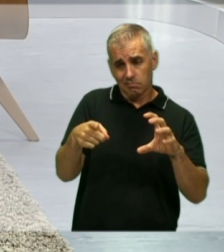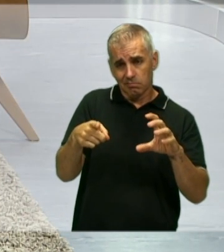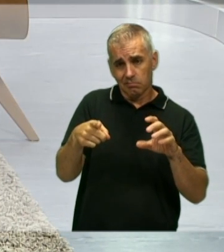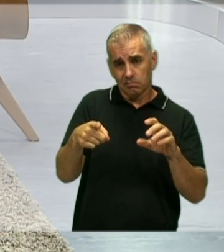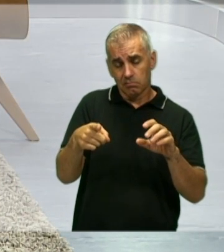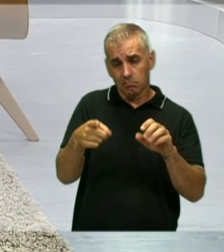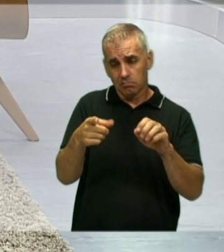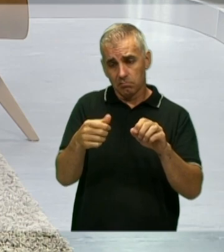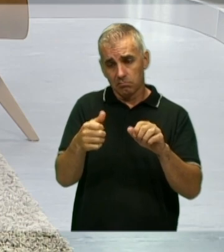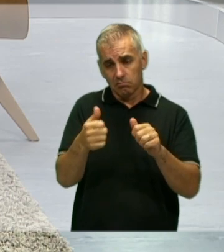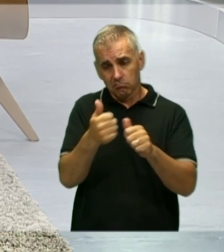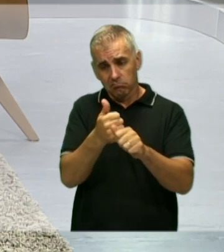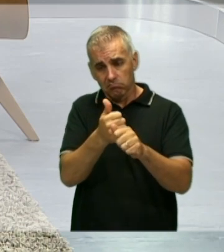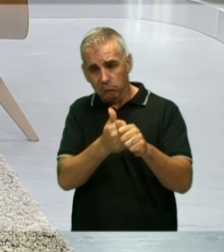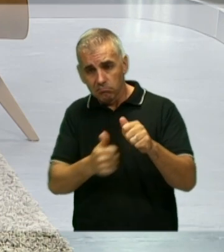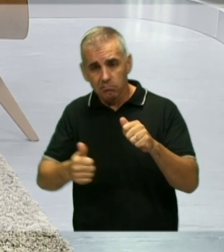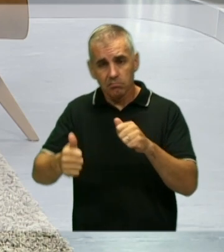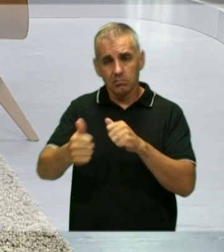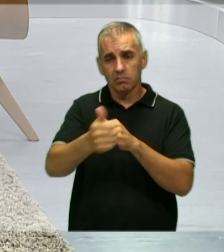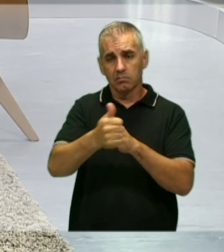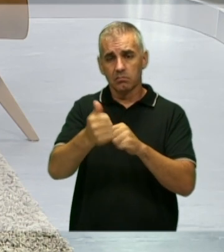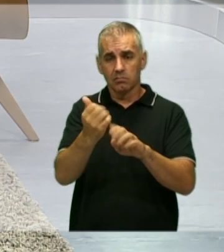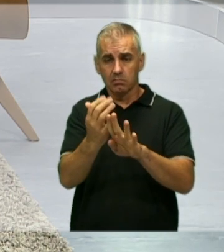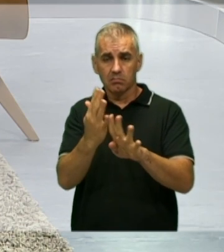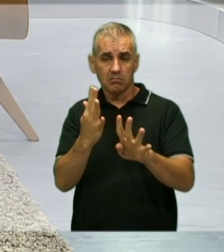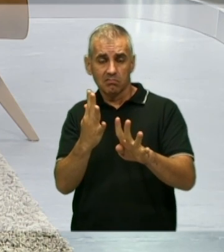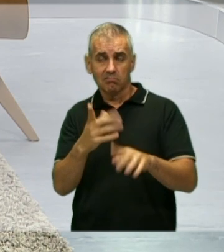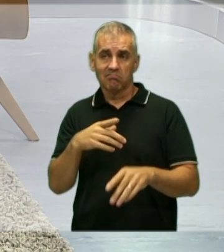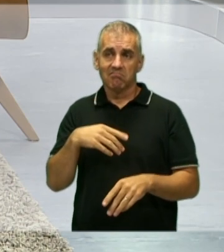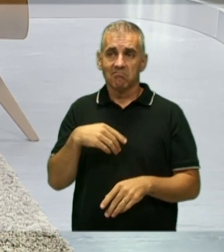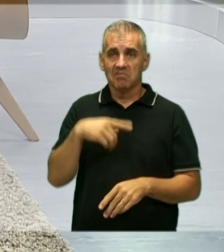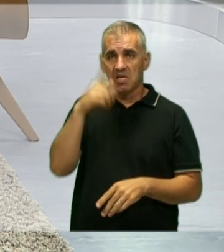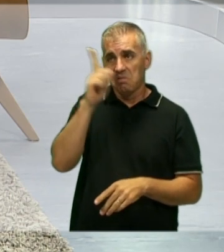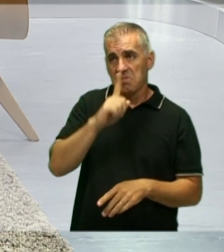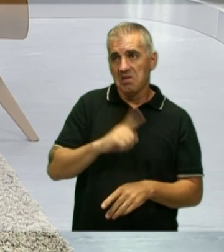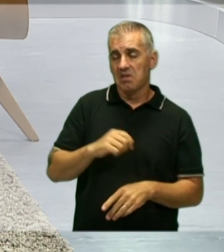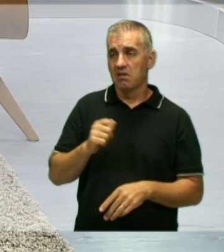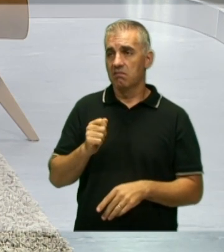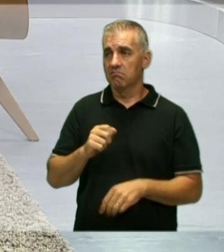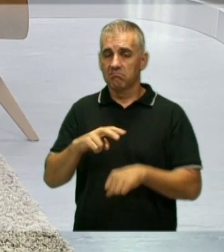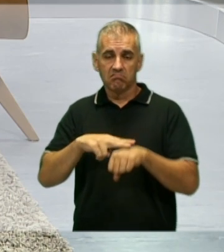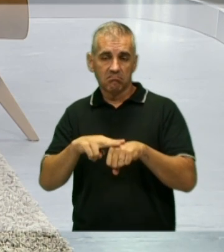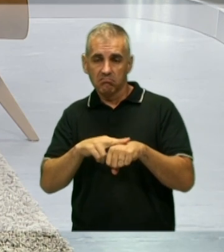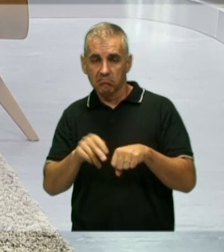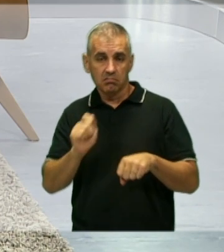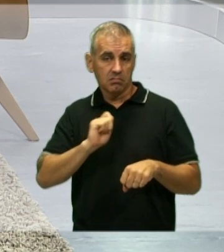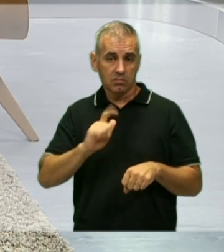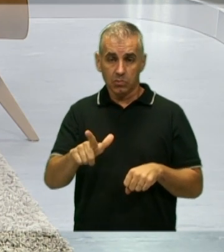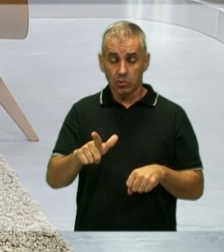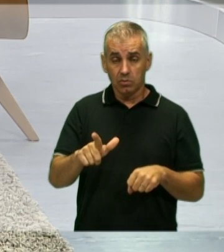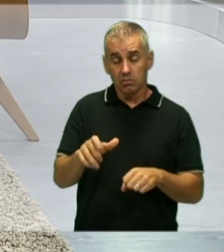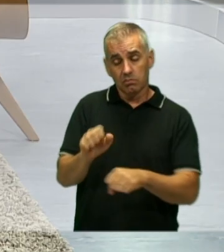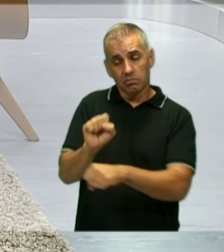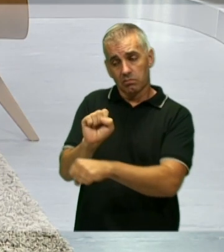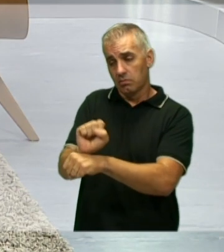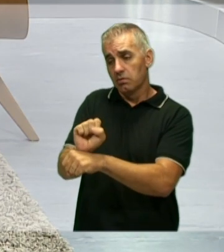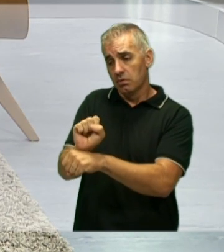aqui, uma urgência aqui, amarela, verde, azul, enfim, e tu vai aguardar um